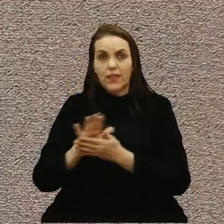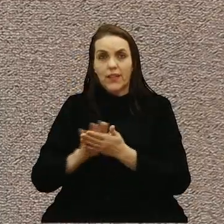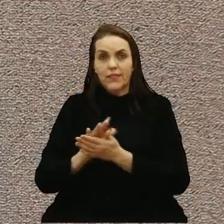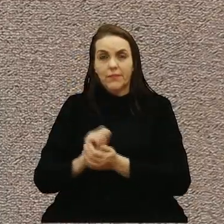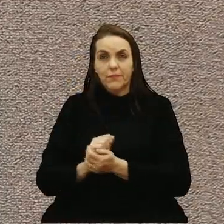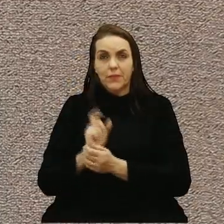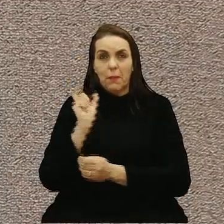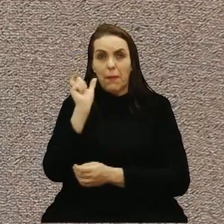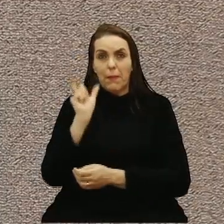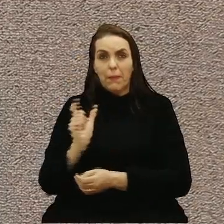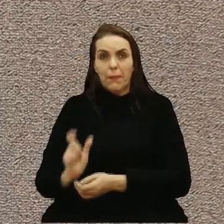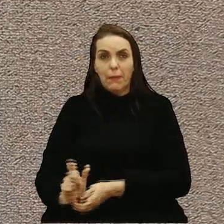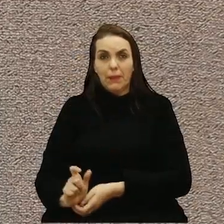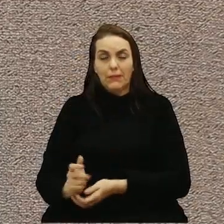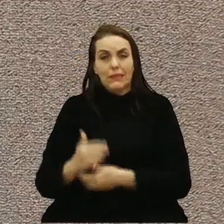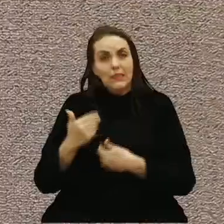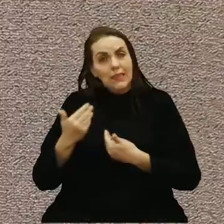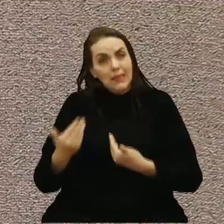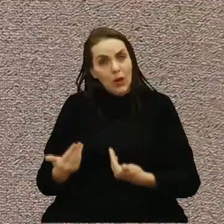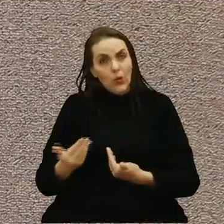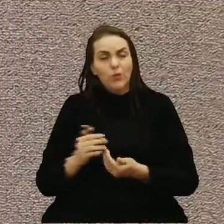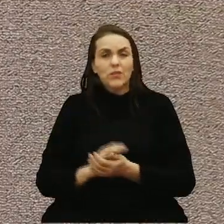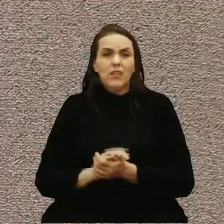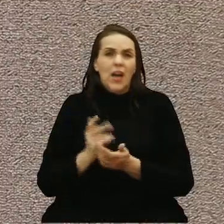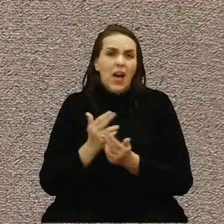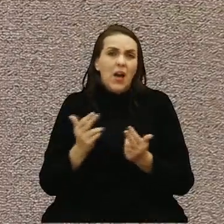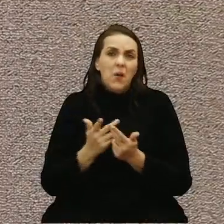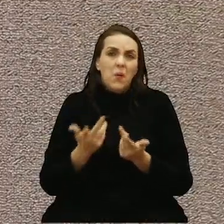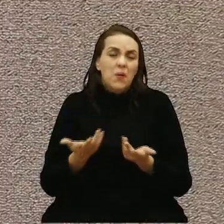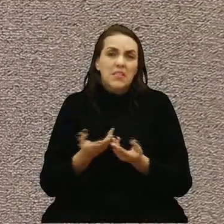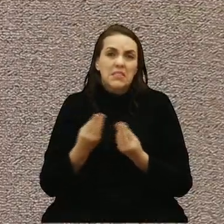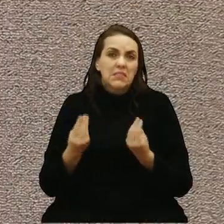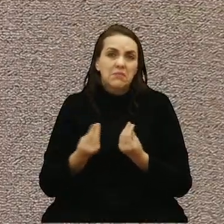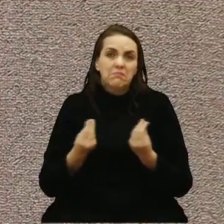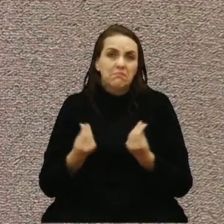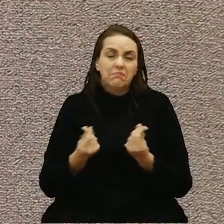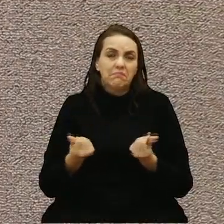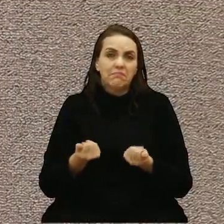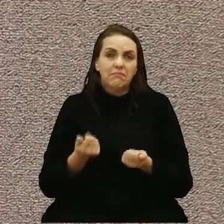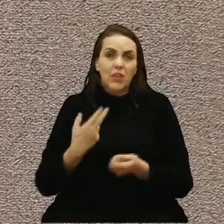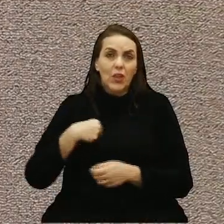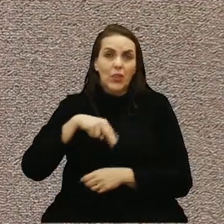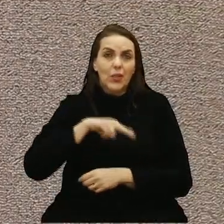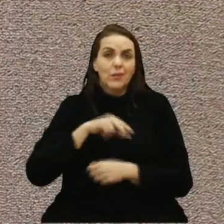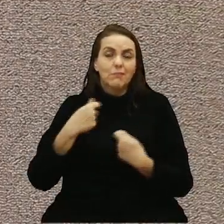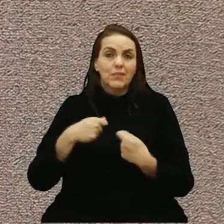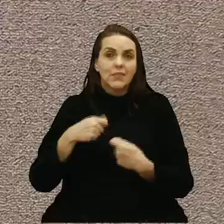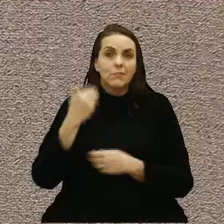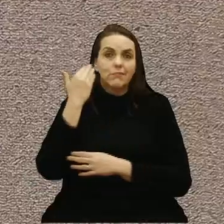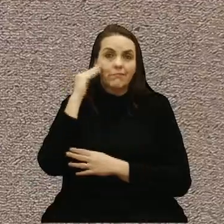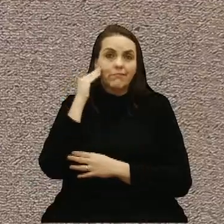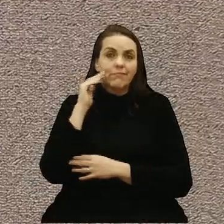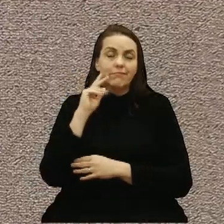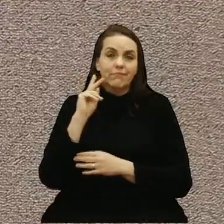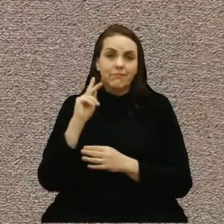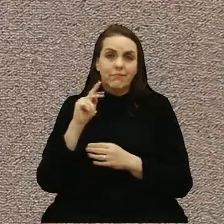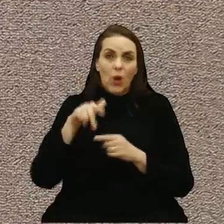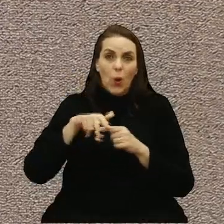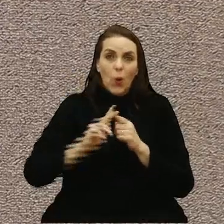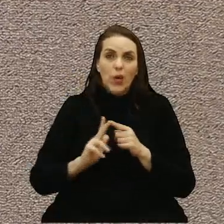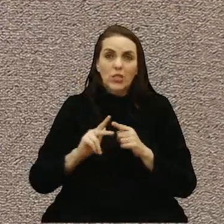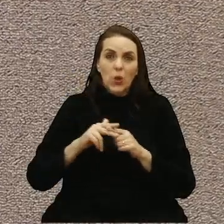aquelas palavras. Então, são coisas assim que a gente tem que começar a corrigir